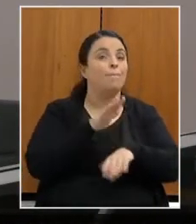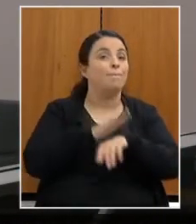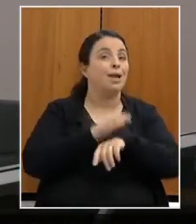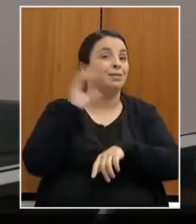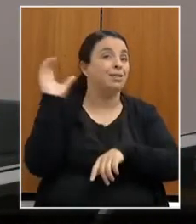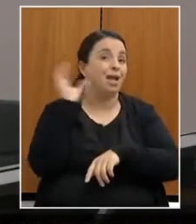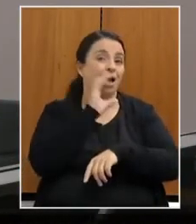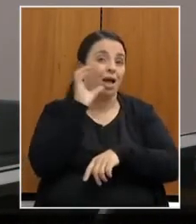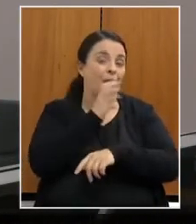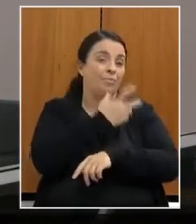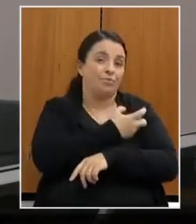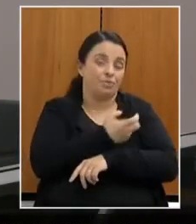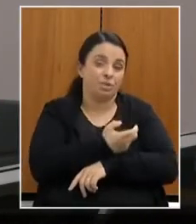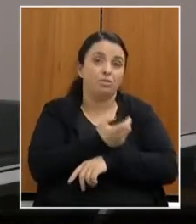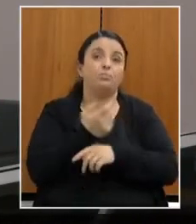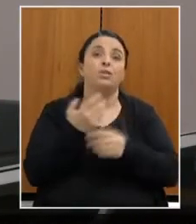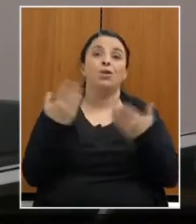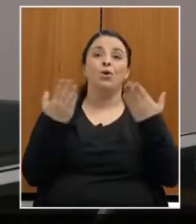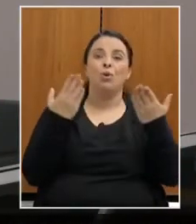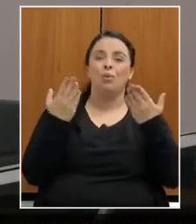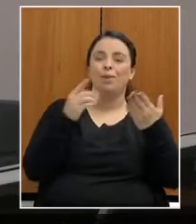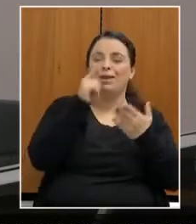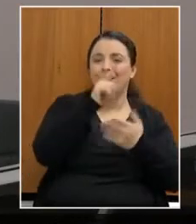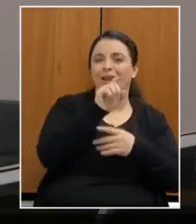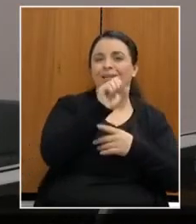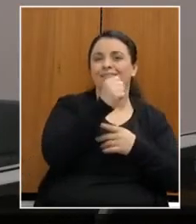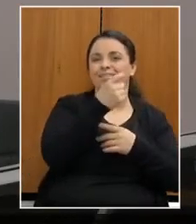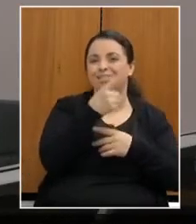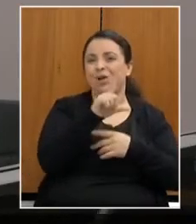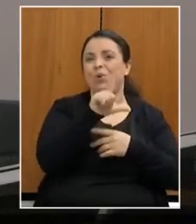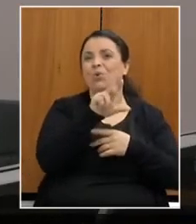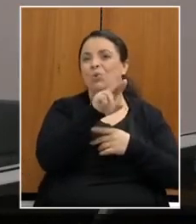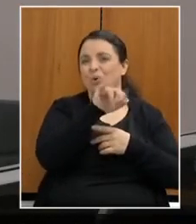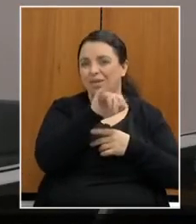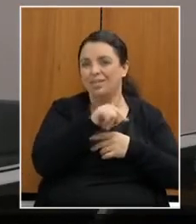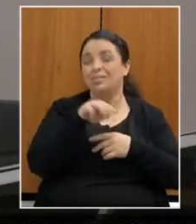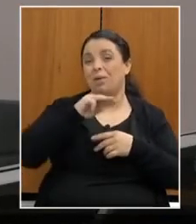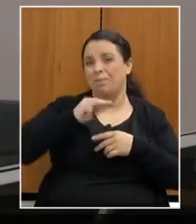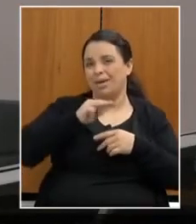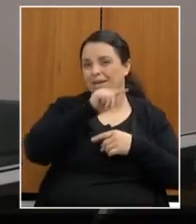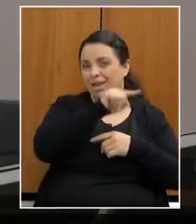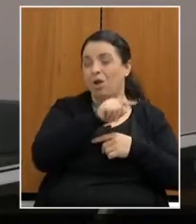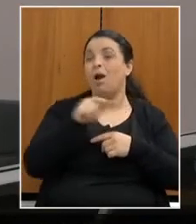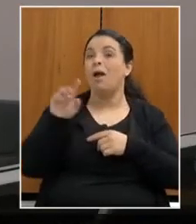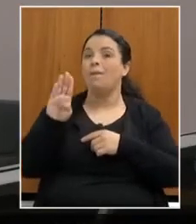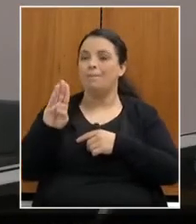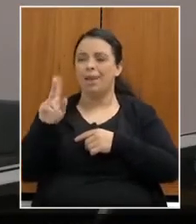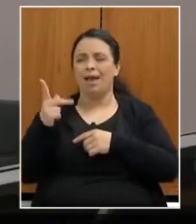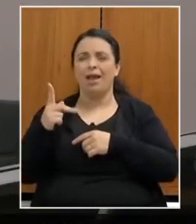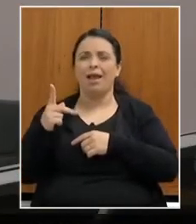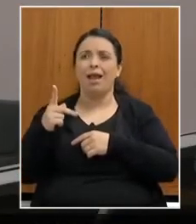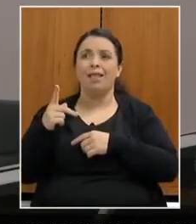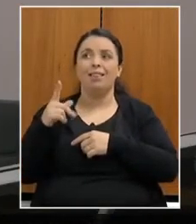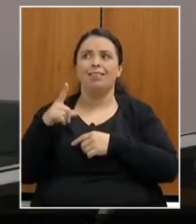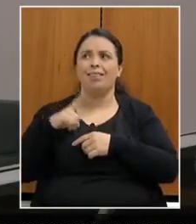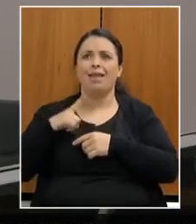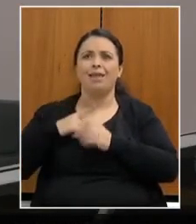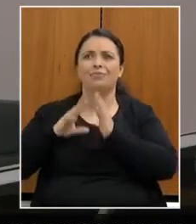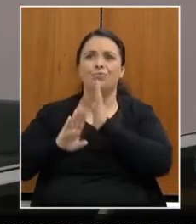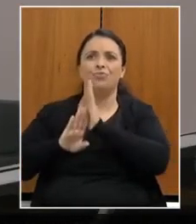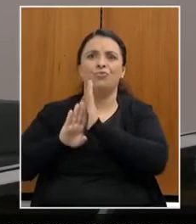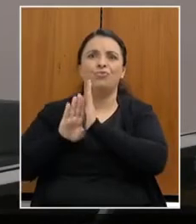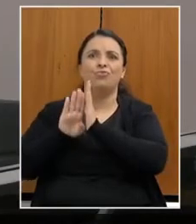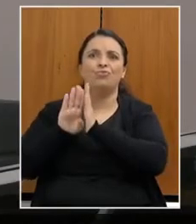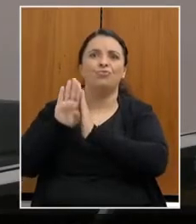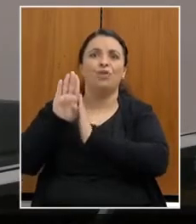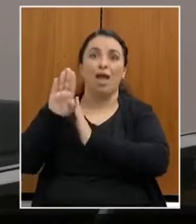Maranhão, Belo Horizonte está muito próximo do terceiro, está em terceiro colocado. Ou seja, Belo Horizonte não tem